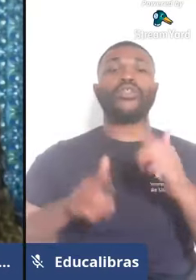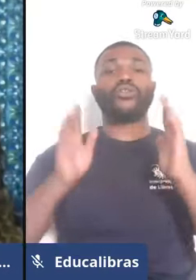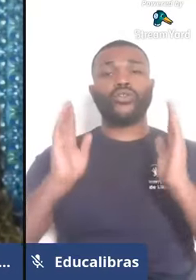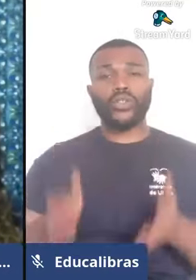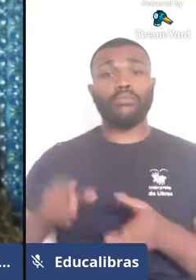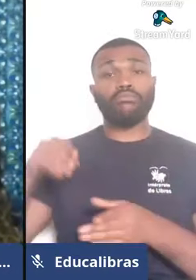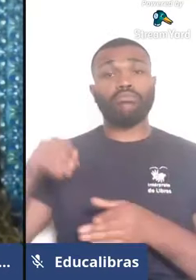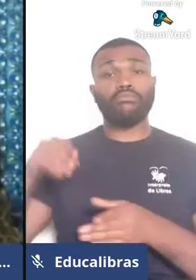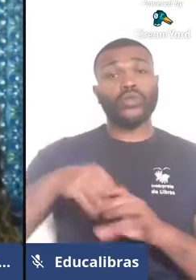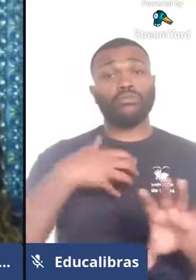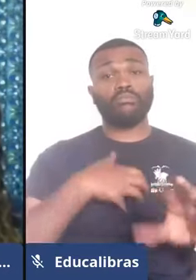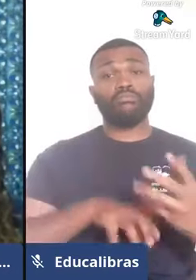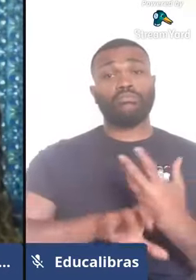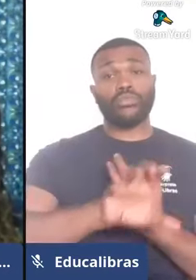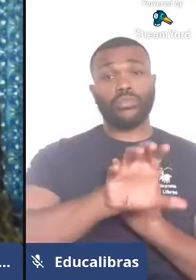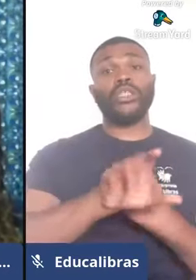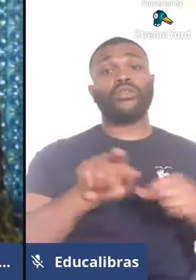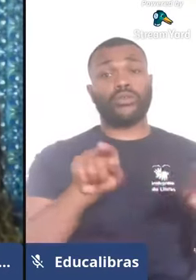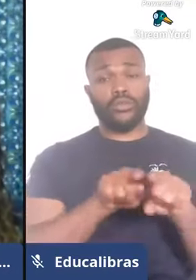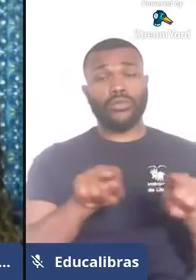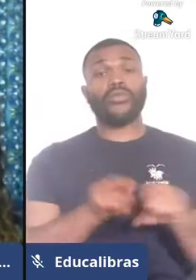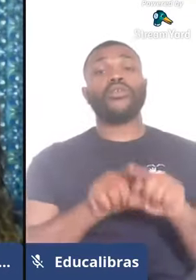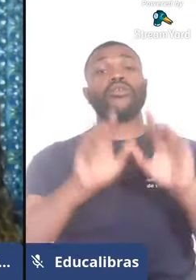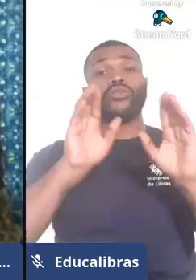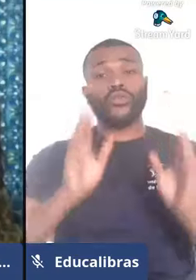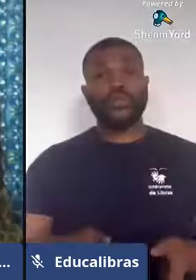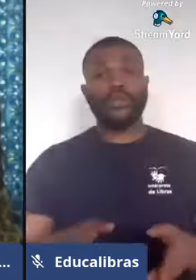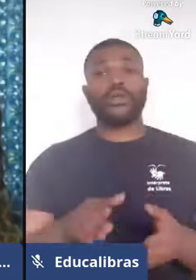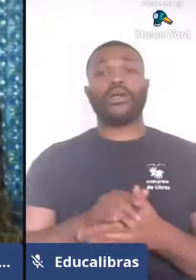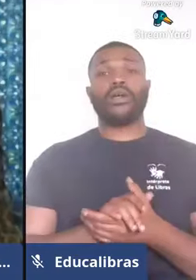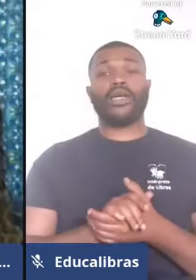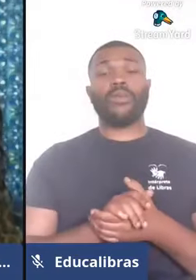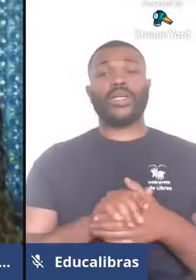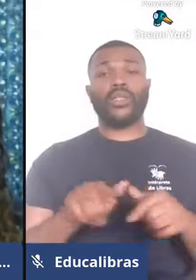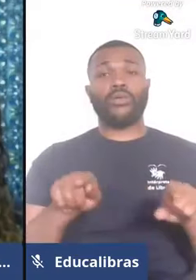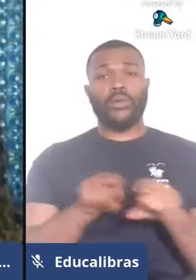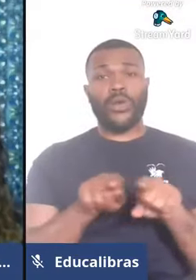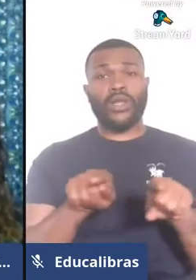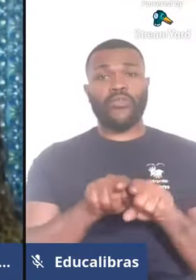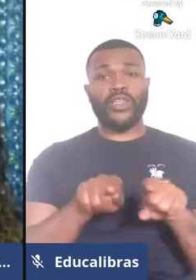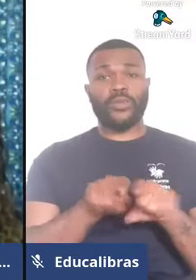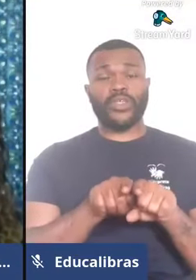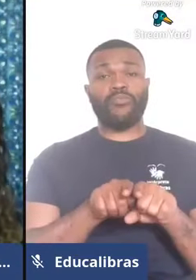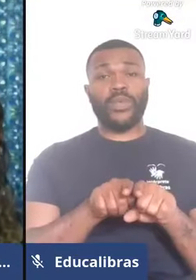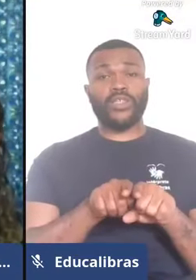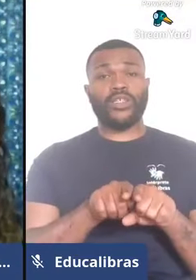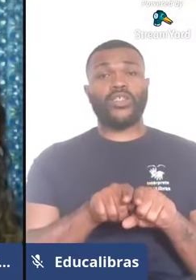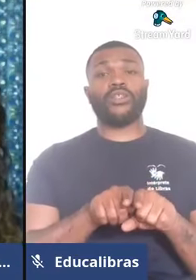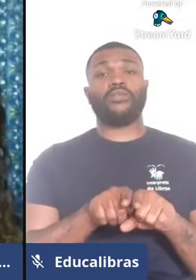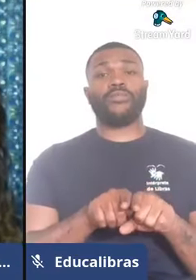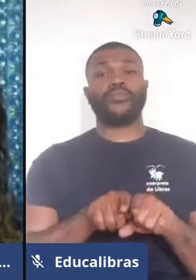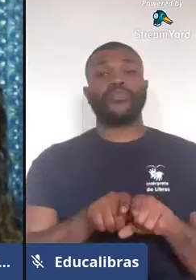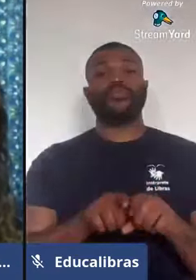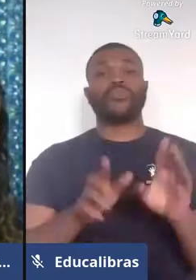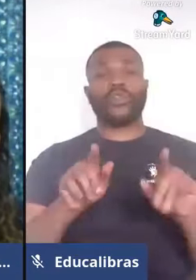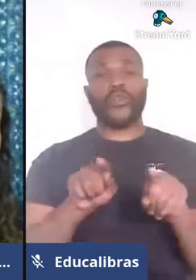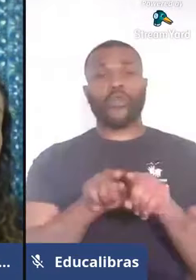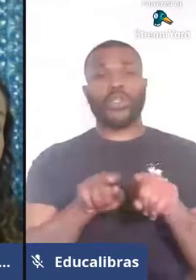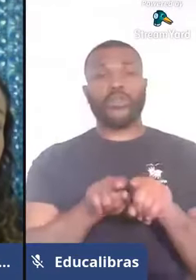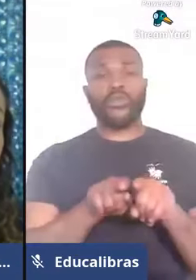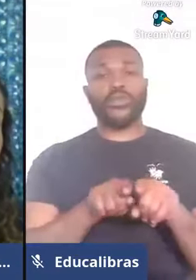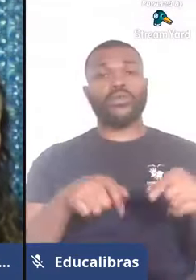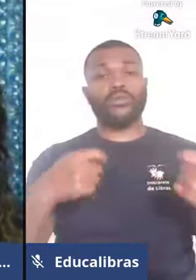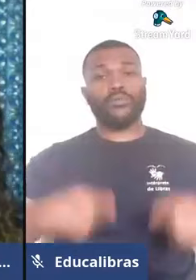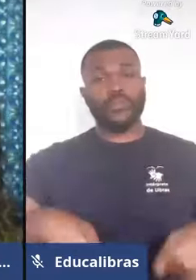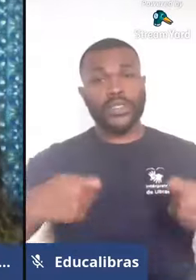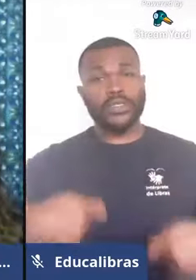Mas eu acho que uma coisa que pega bastante, que daquela época já foi bem difícil, a gente fez muito pouco, e que hoje precisa muito, é a questão